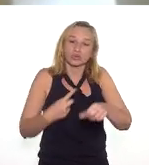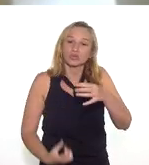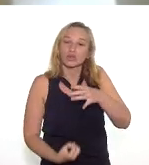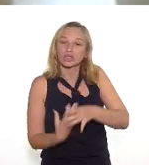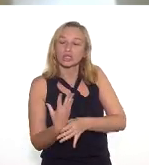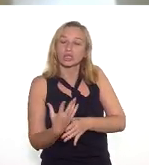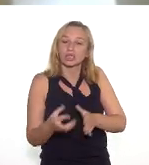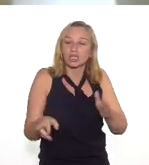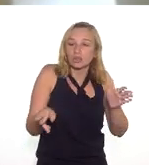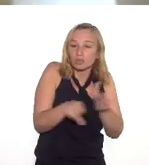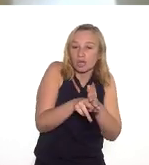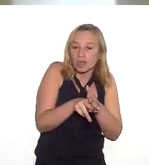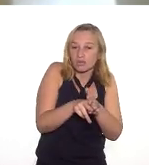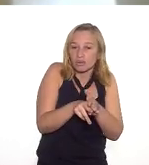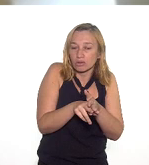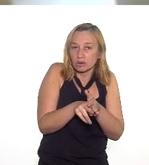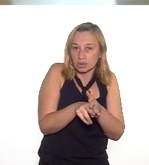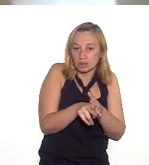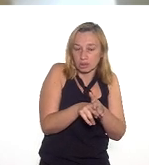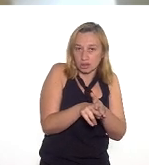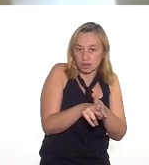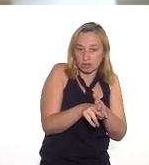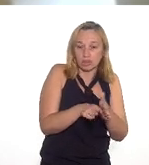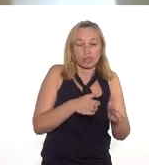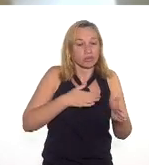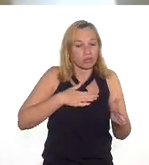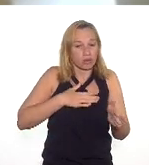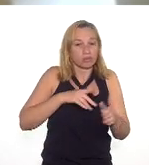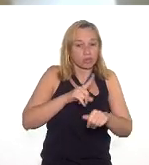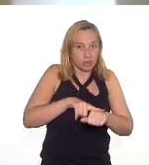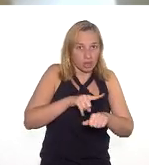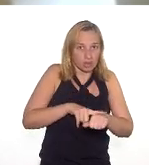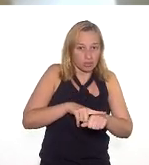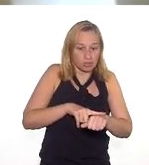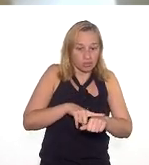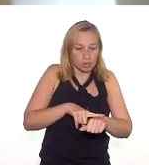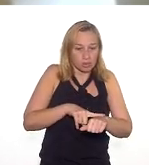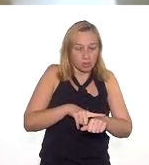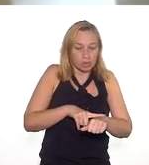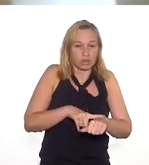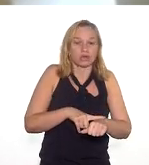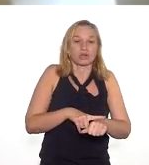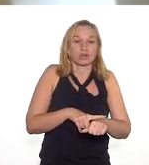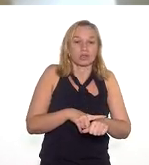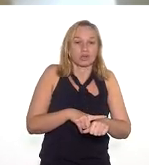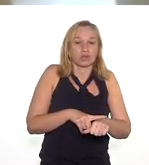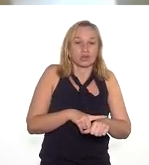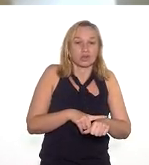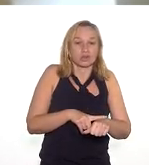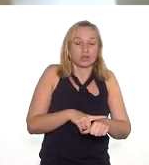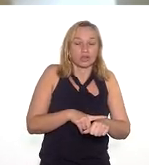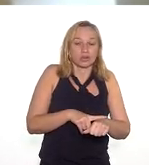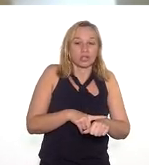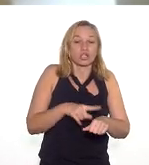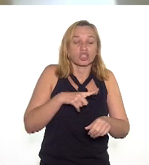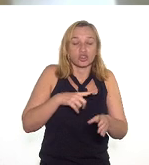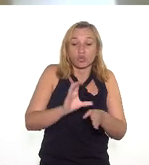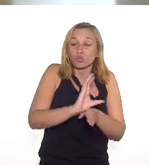uma resolução, que é do meu tempo, em que se instituía um